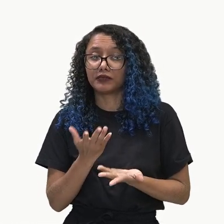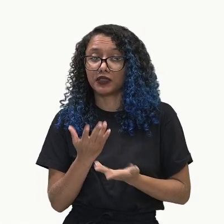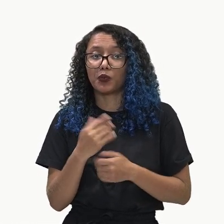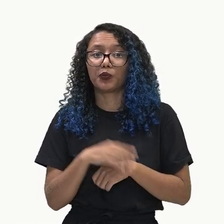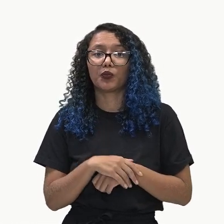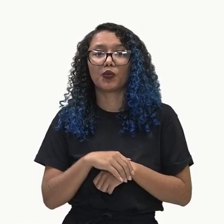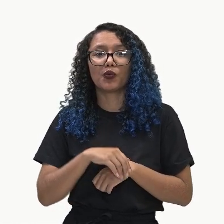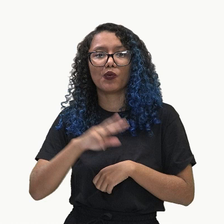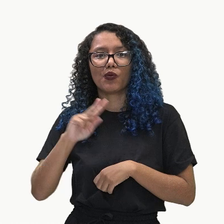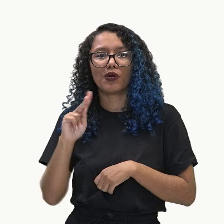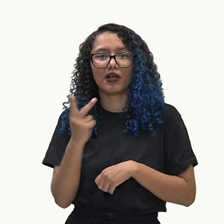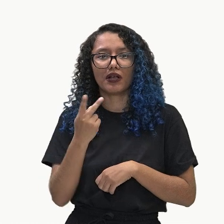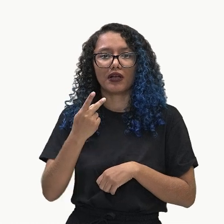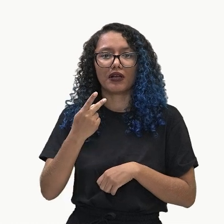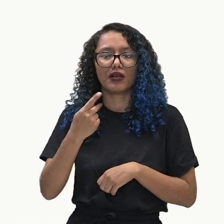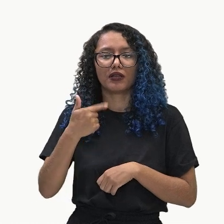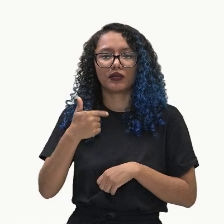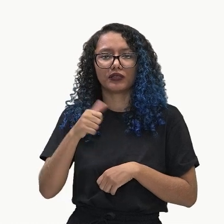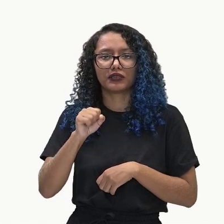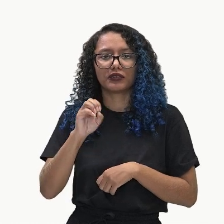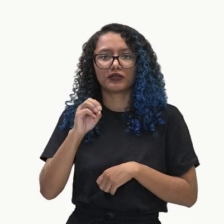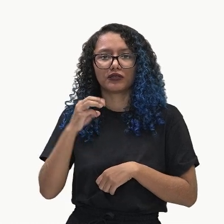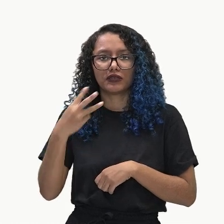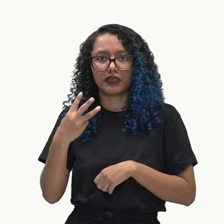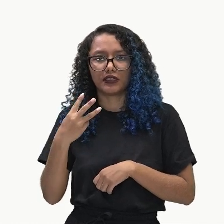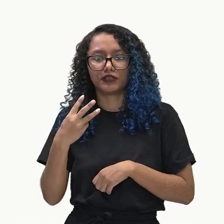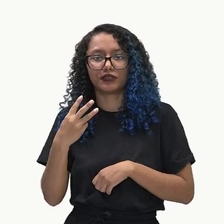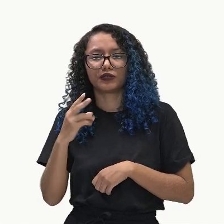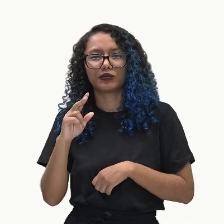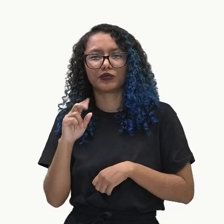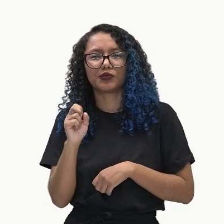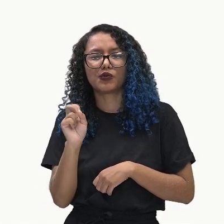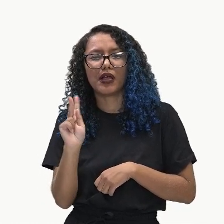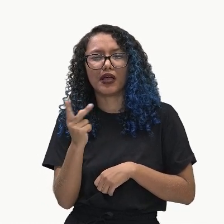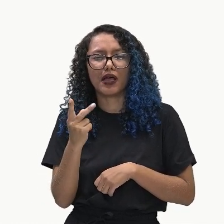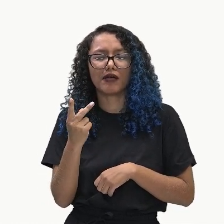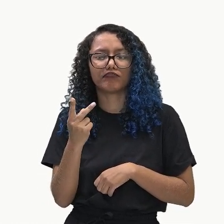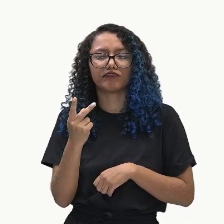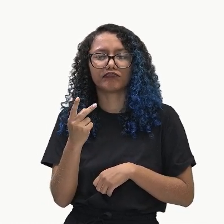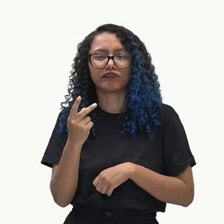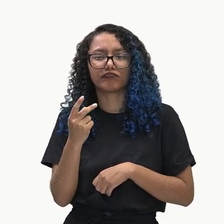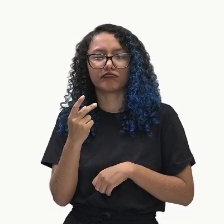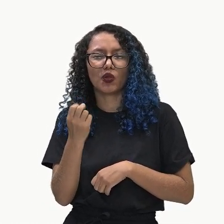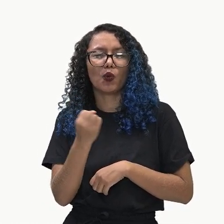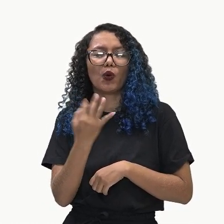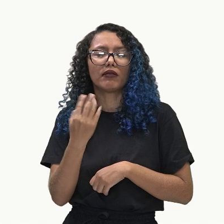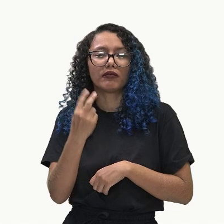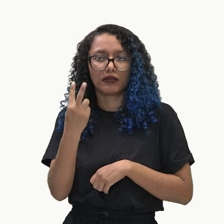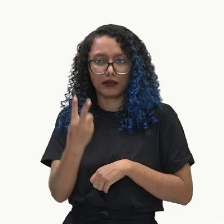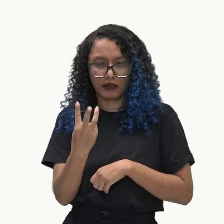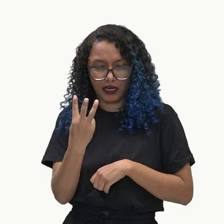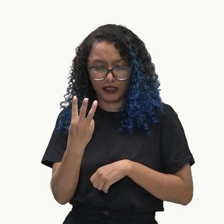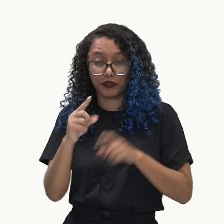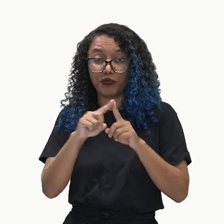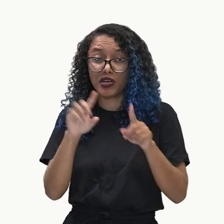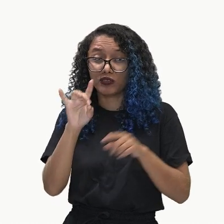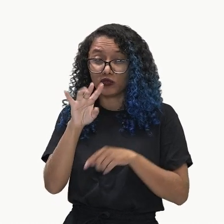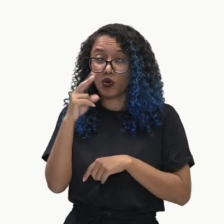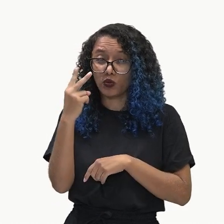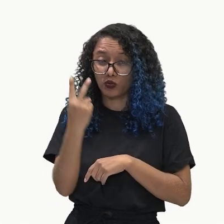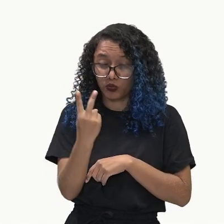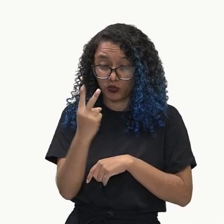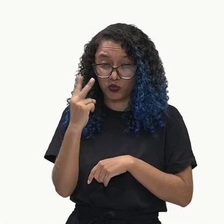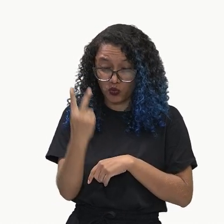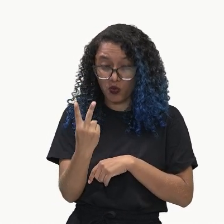3 moléculas de hidrogênio, apenas 2 vai reagir com o oxigênio.